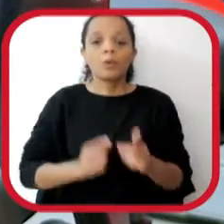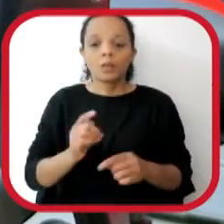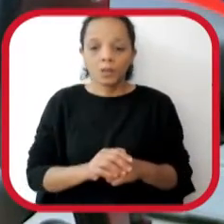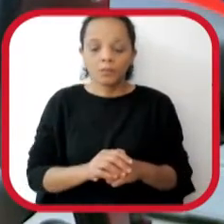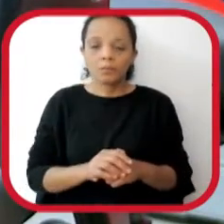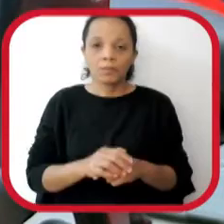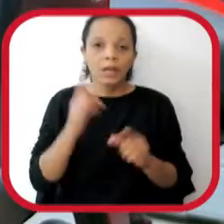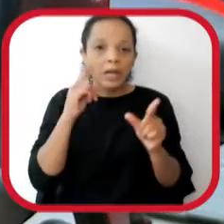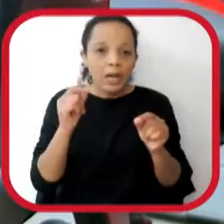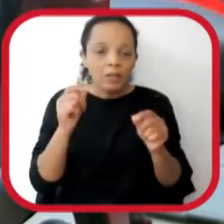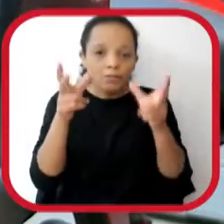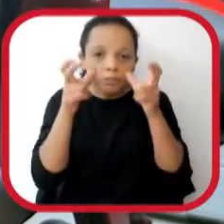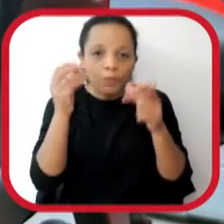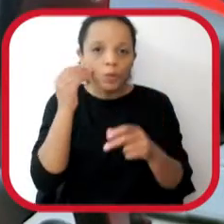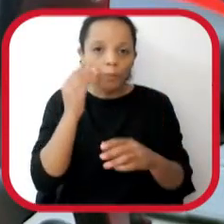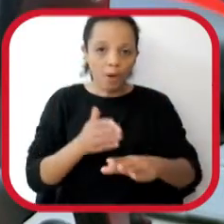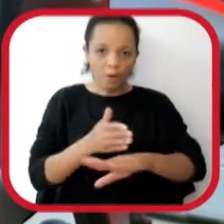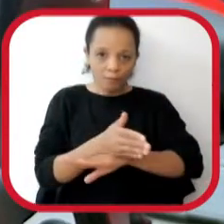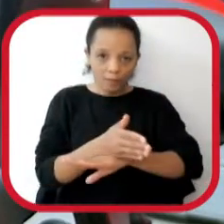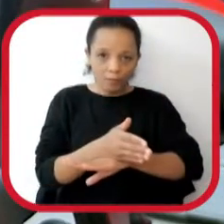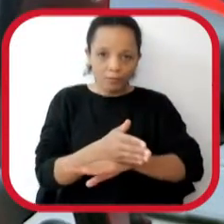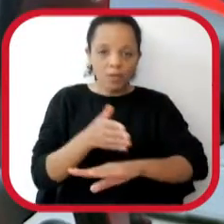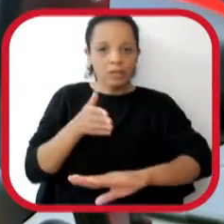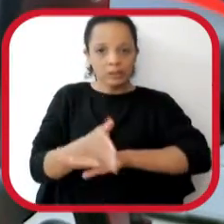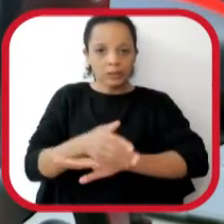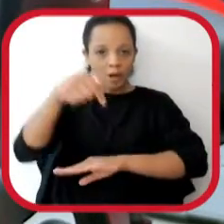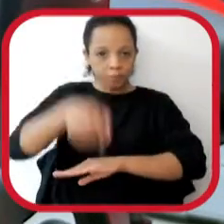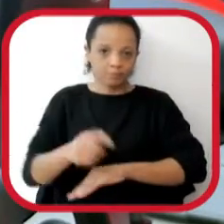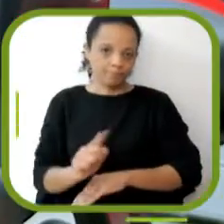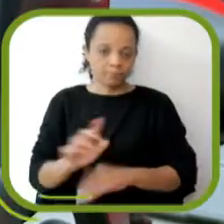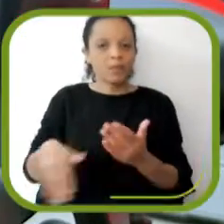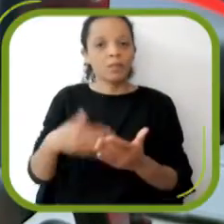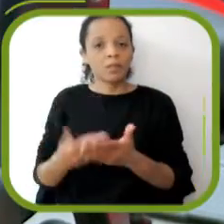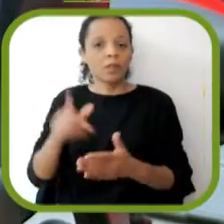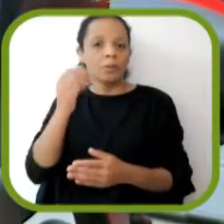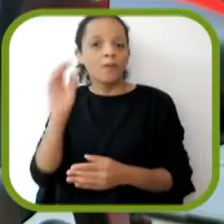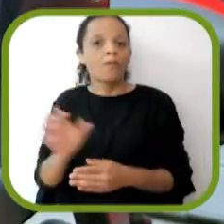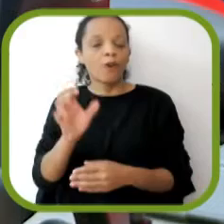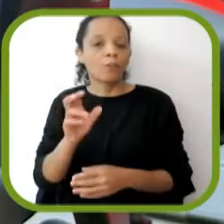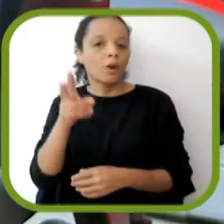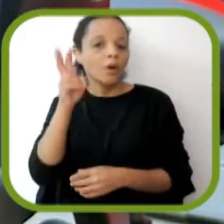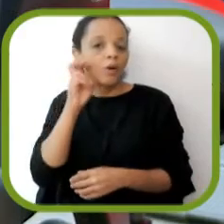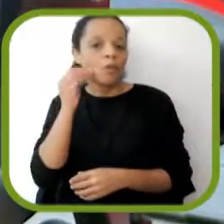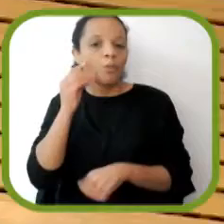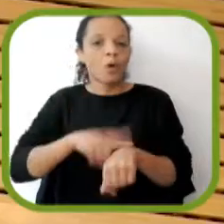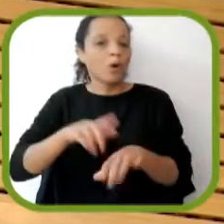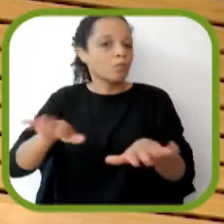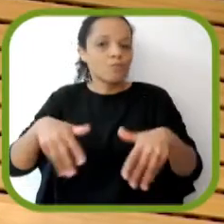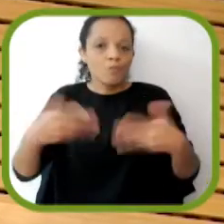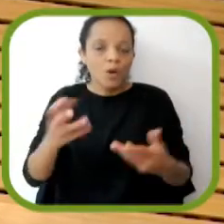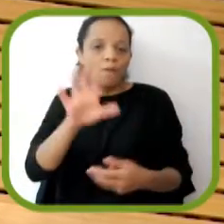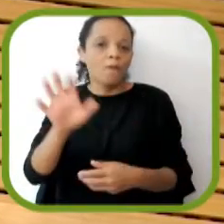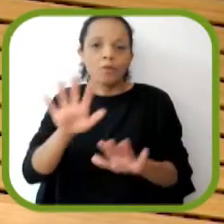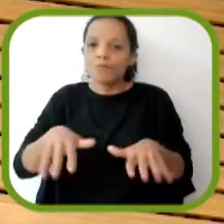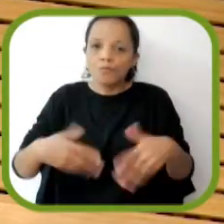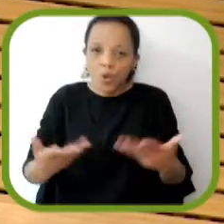fazer com que a escuta de rádio deixasse de ser ao vivo, em direto e linear e ganhasse a capacidade de ser escutada a qualquer